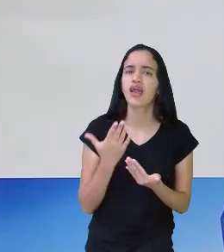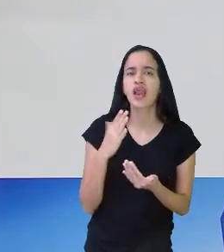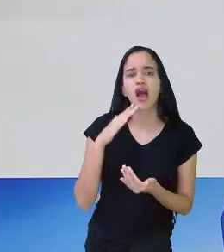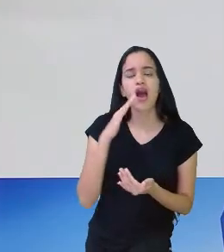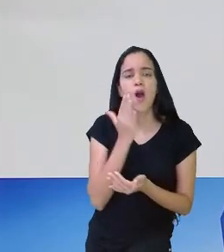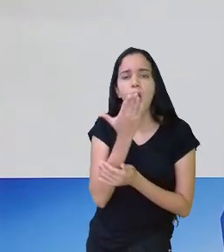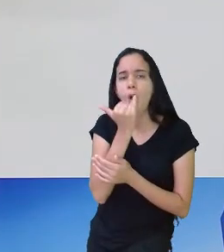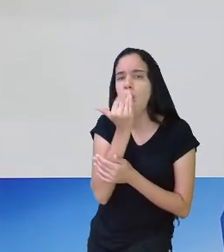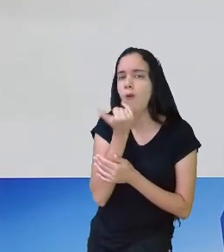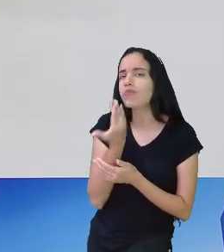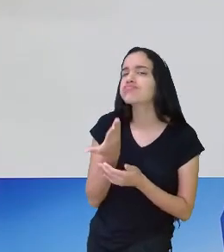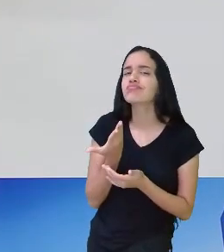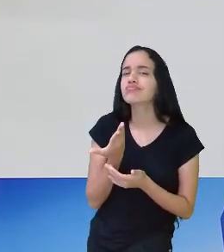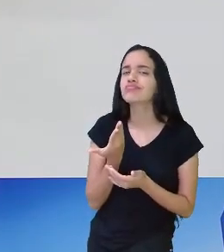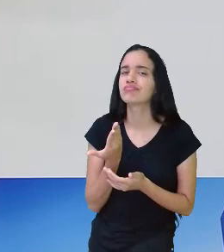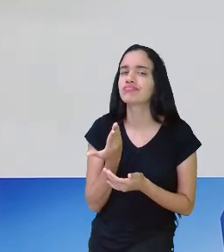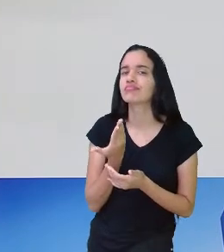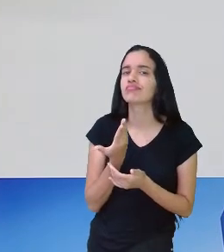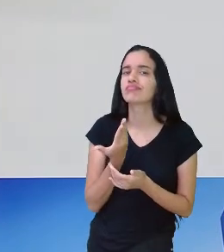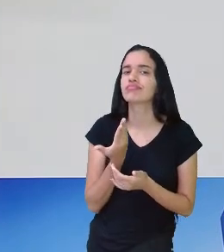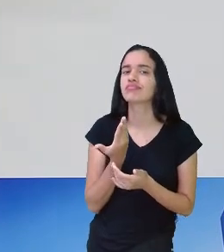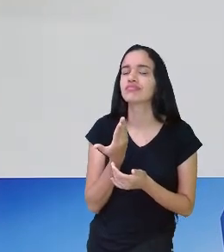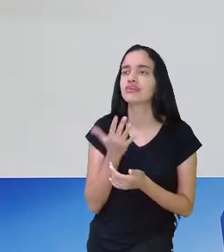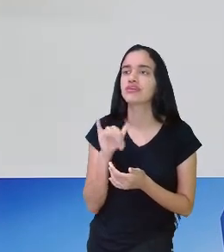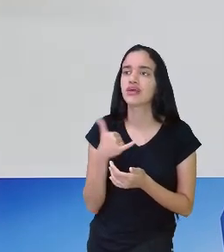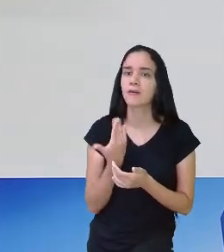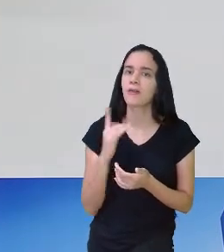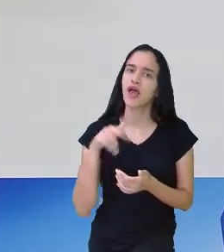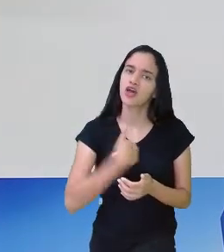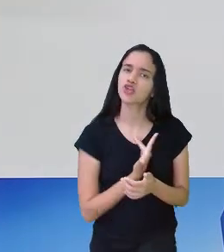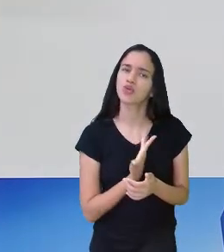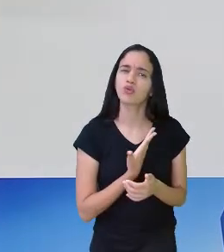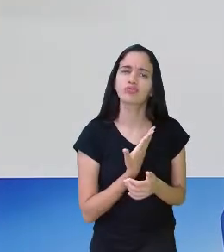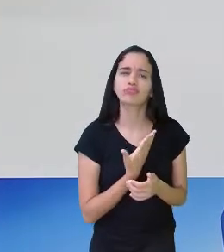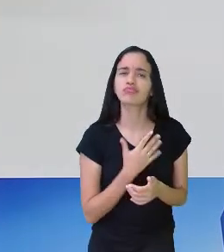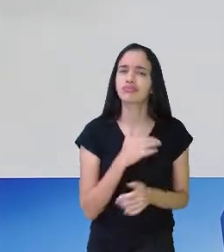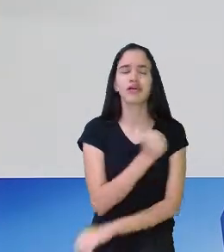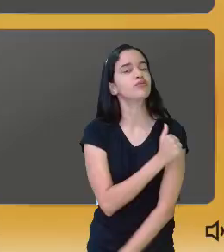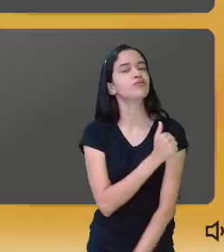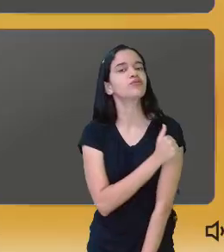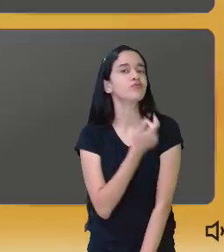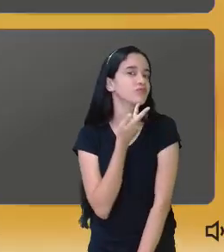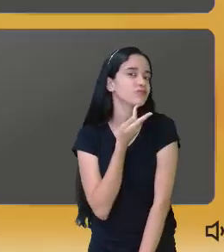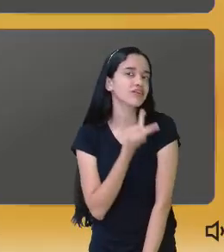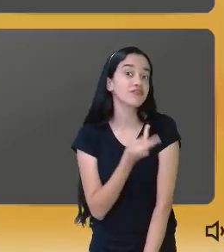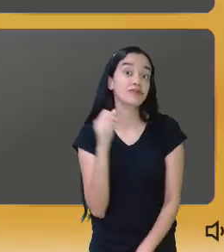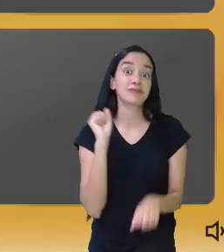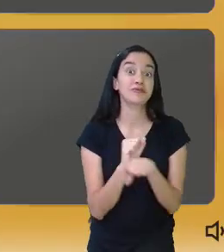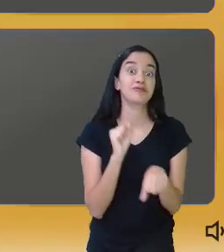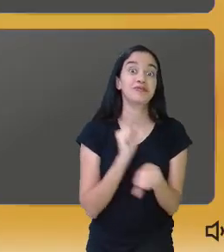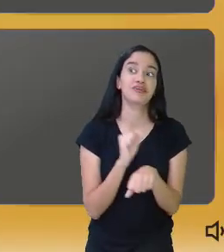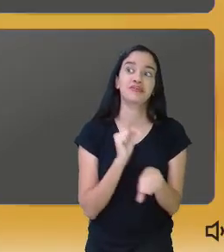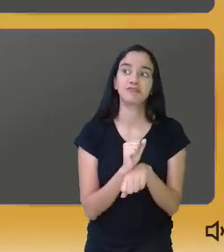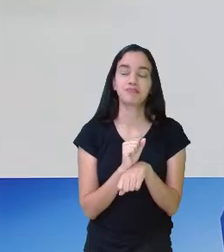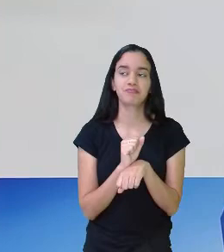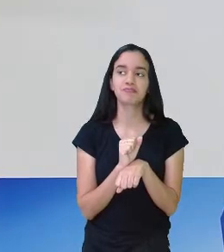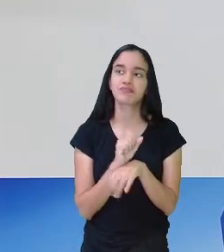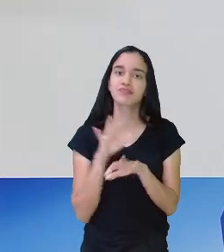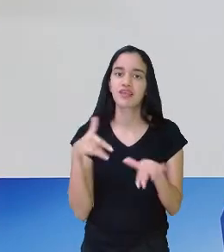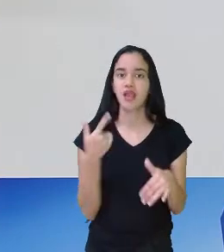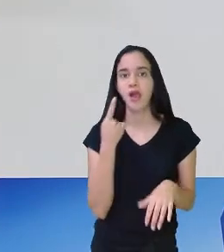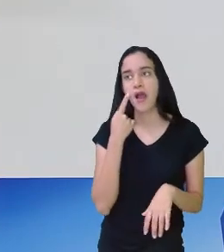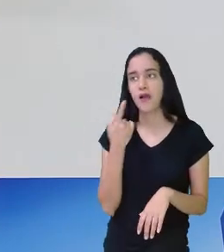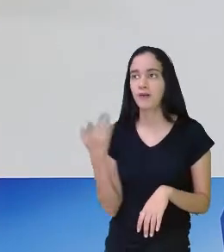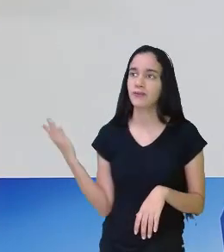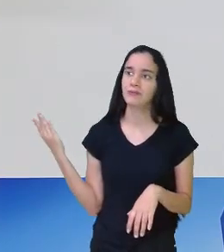consumidor. Será? Será que nossos estudantes vão dizer? Então vamos esperar para ver se eles falam. Vamos abrir aqui essa de baixo,